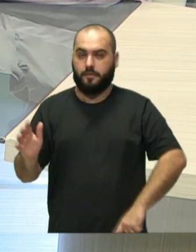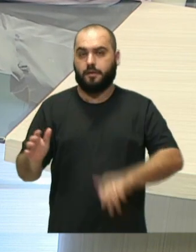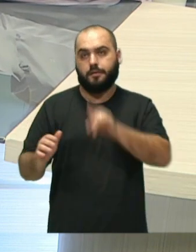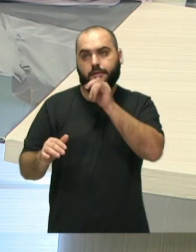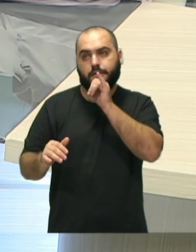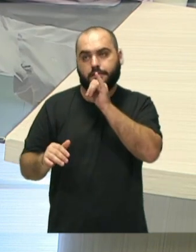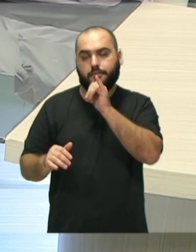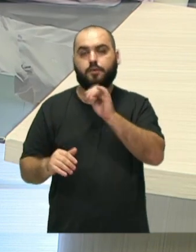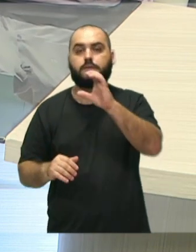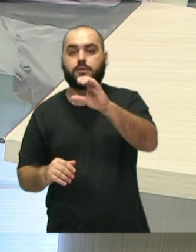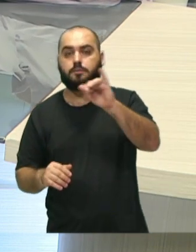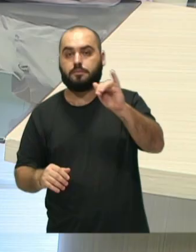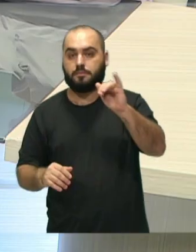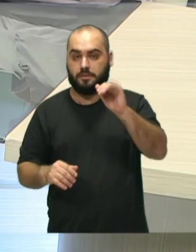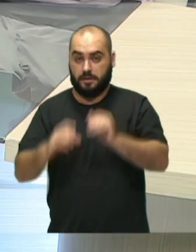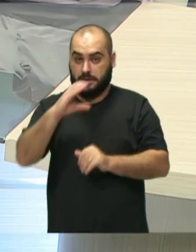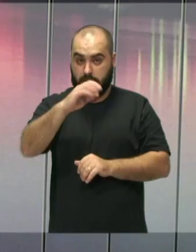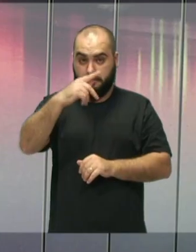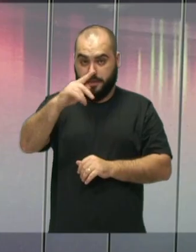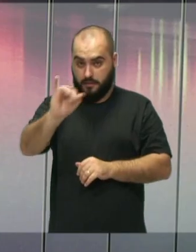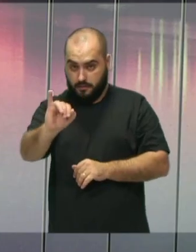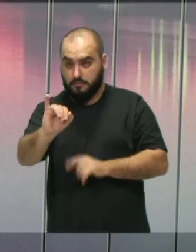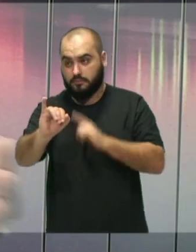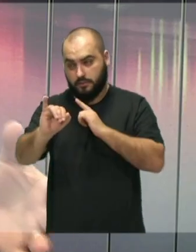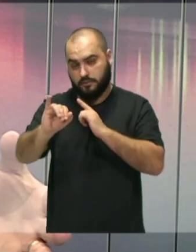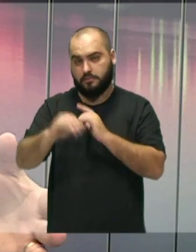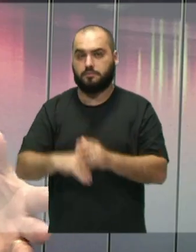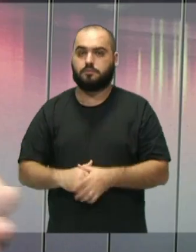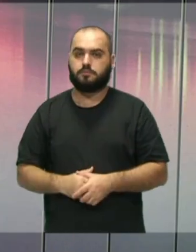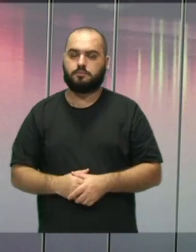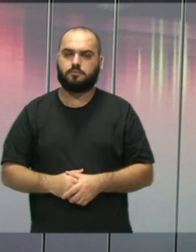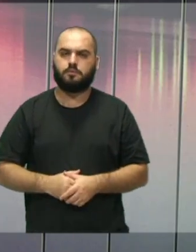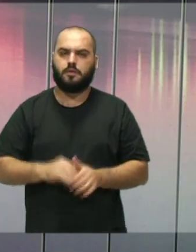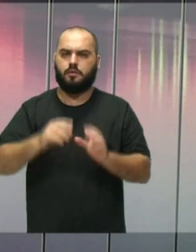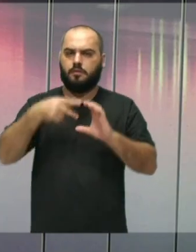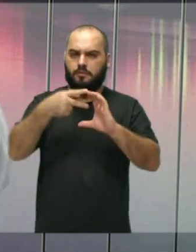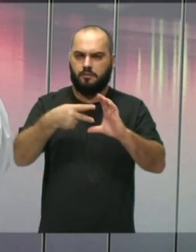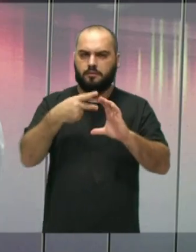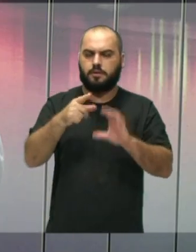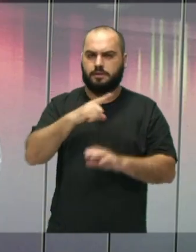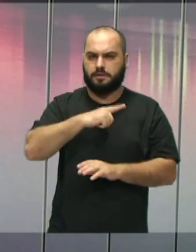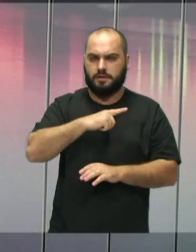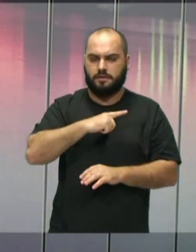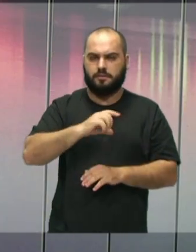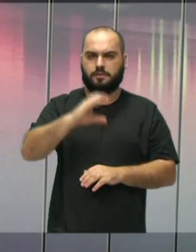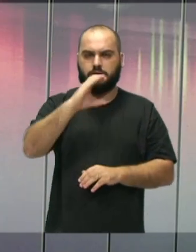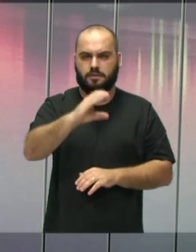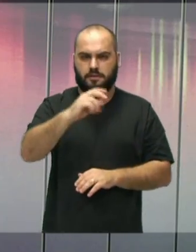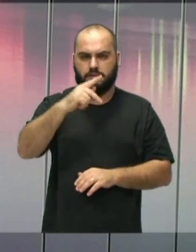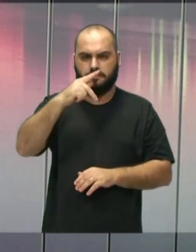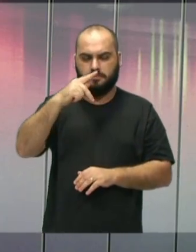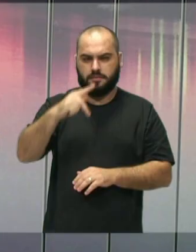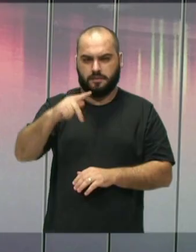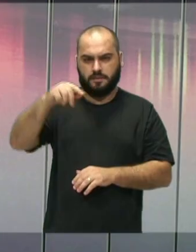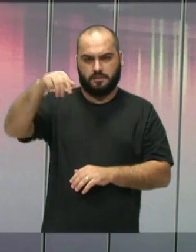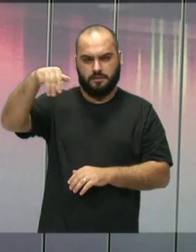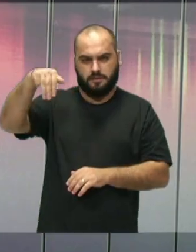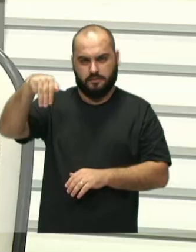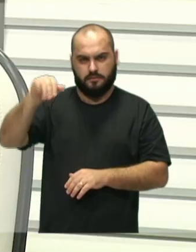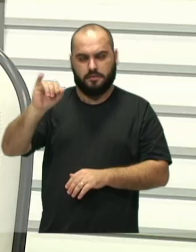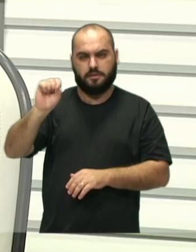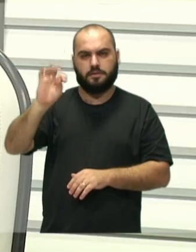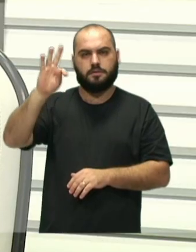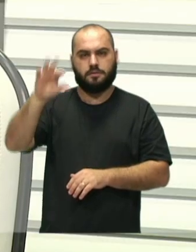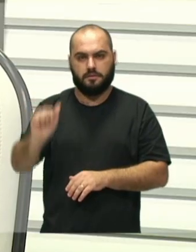CPI que é um caráter Mais investigativo atualmente a câmara tem uma comissão parlamentar mista que debate a